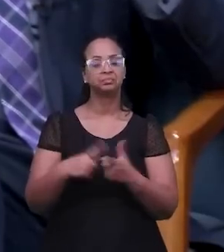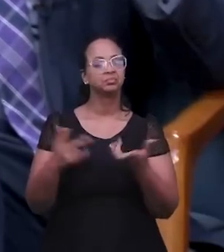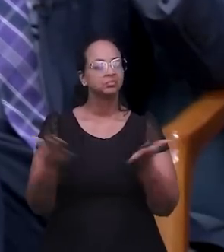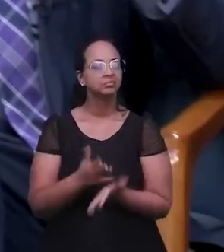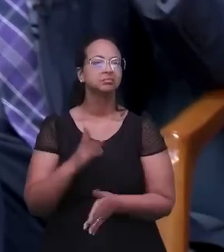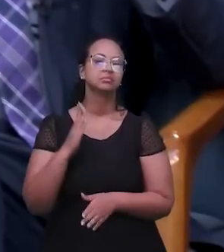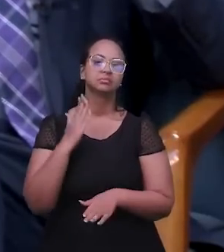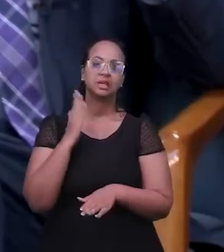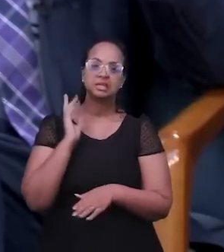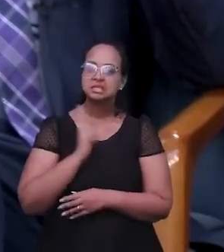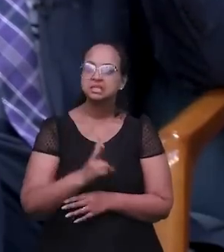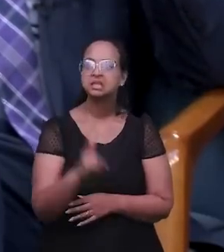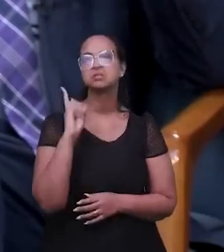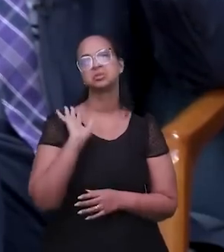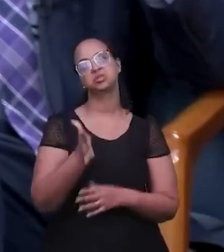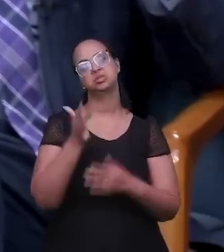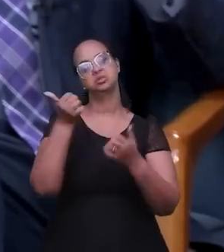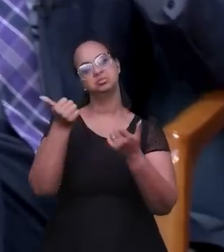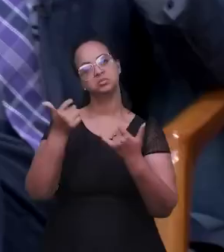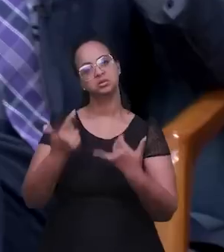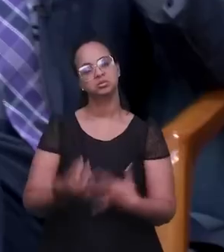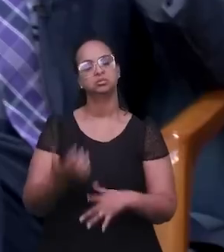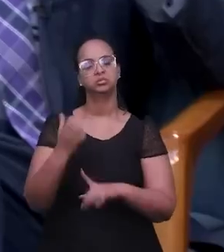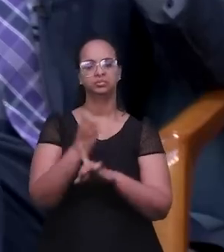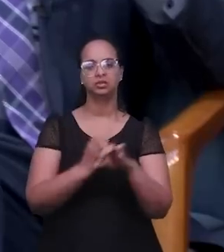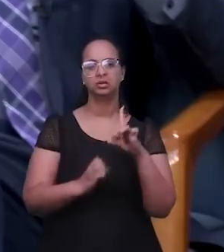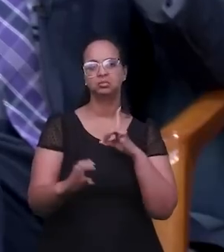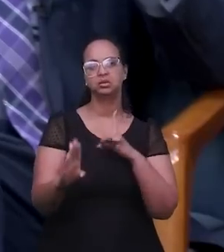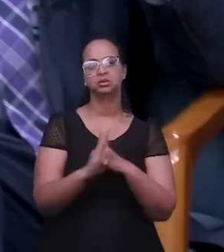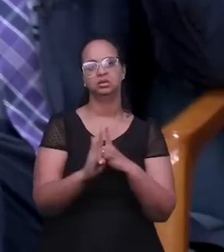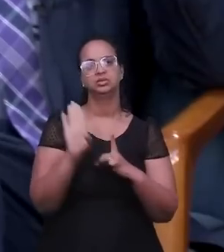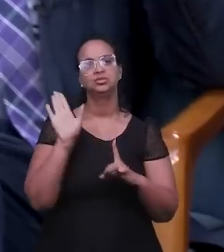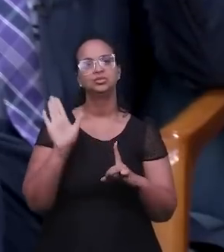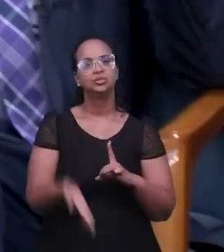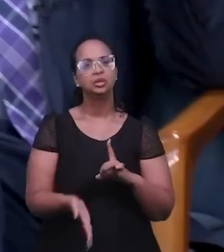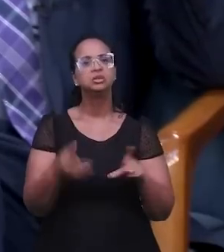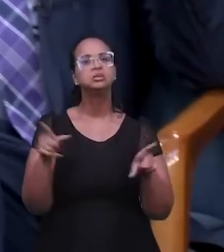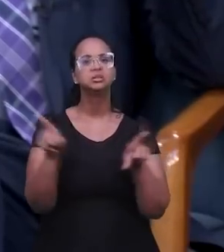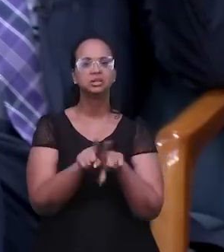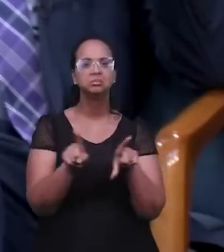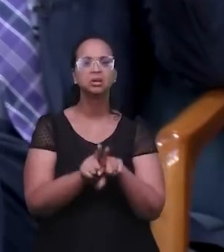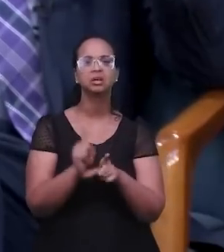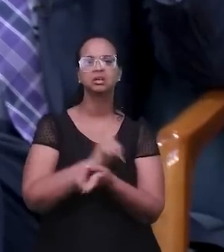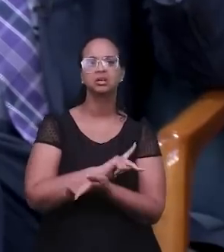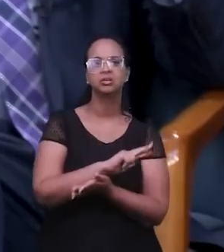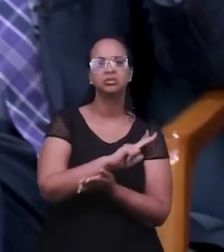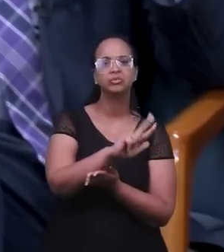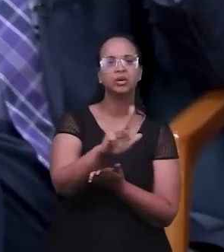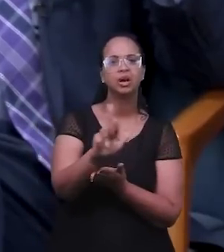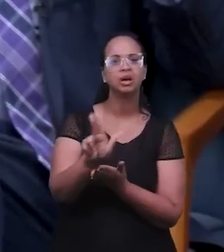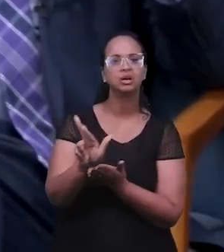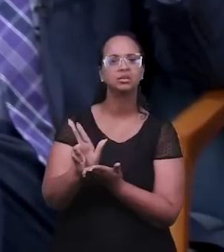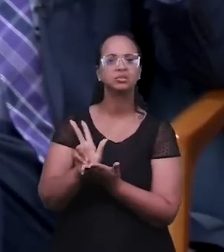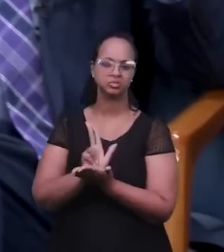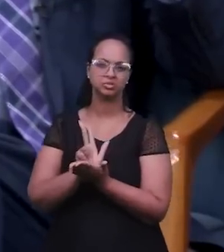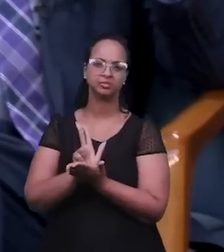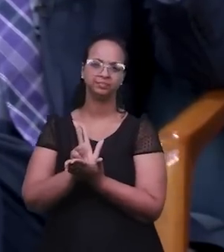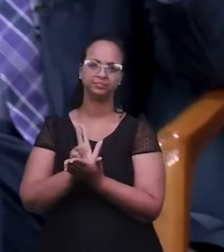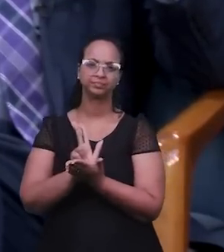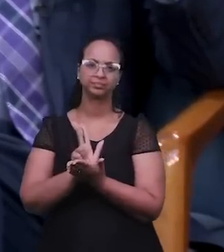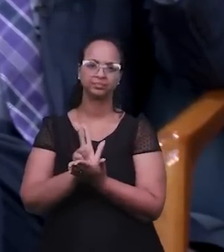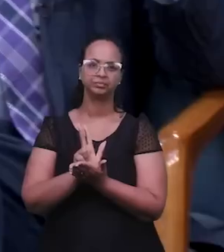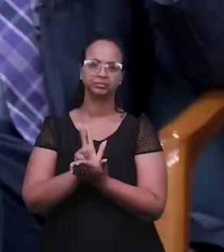Porque nós temos falado isso muito nas EBDs, temos falado isso muito em outros